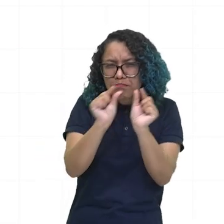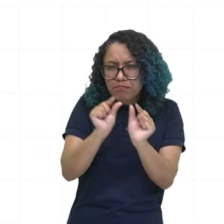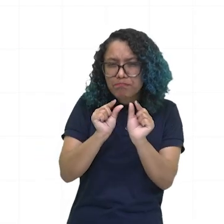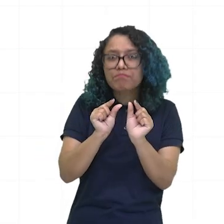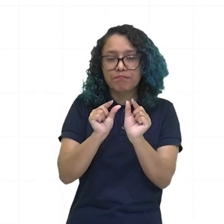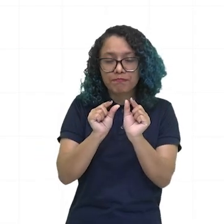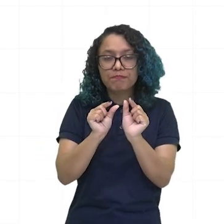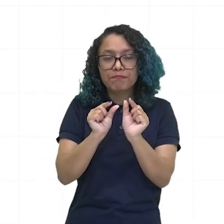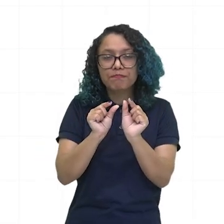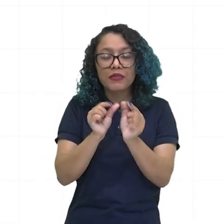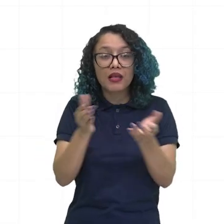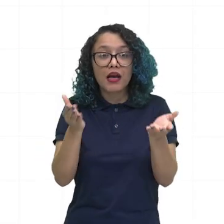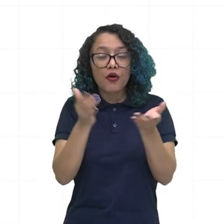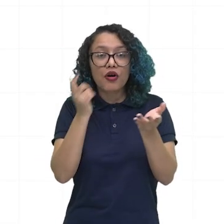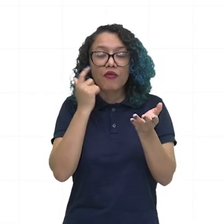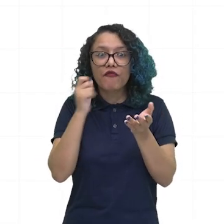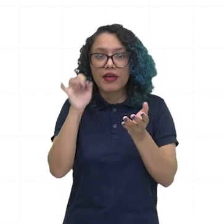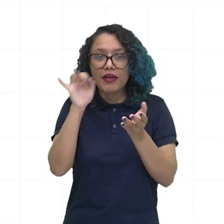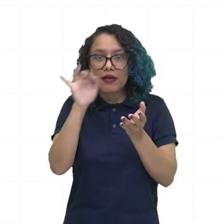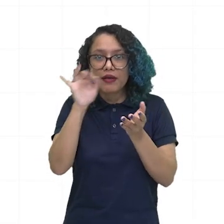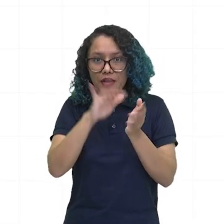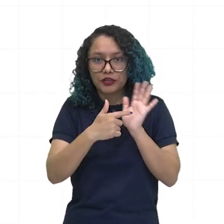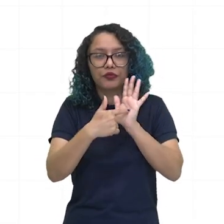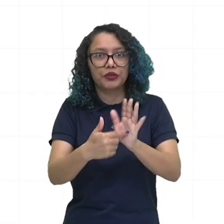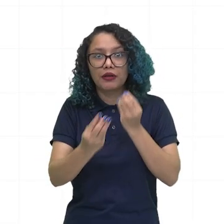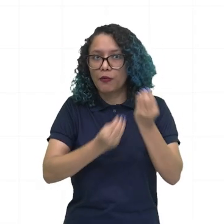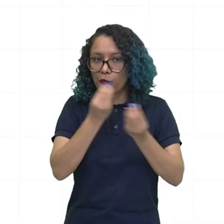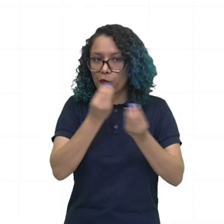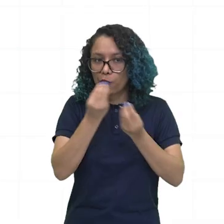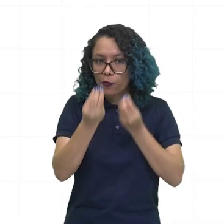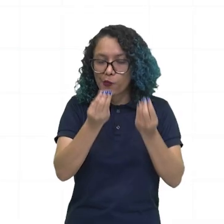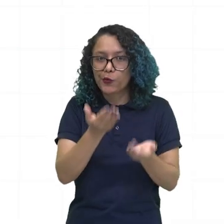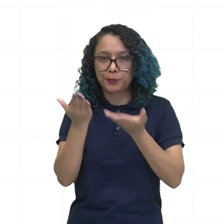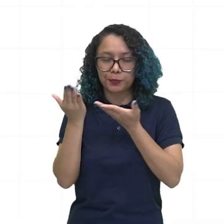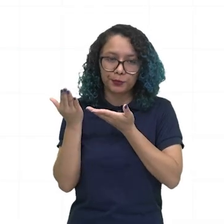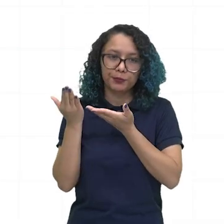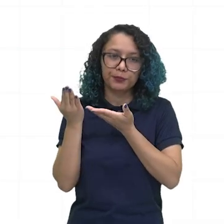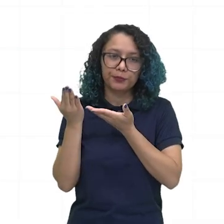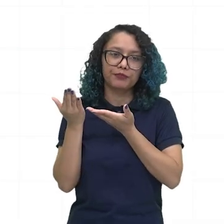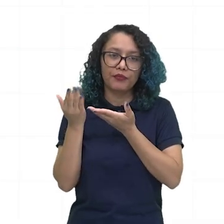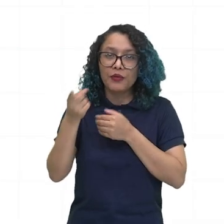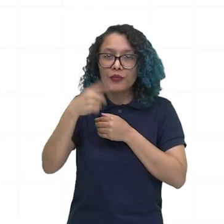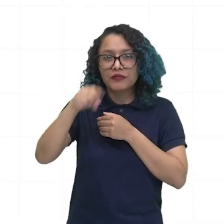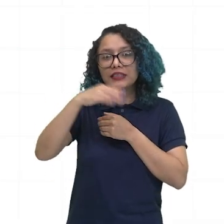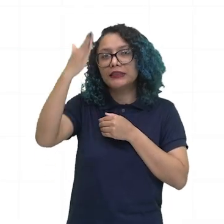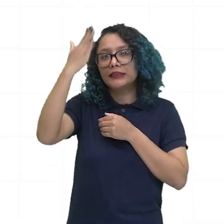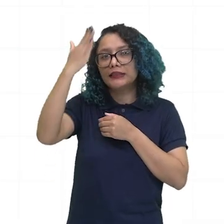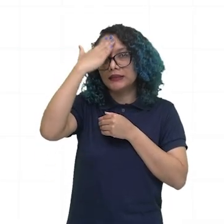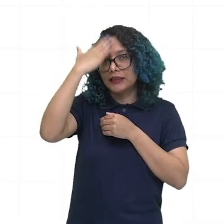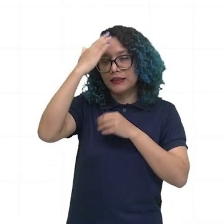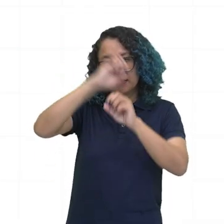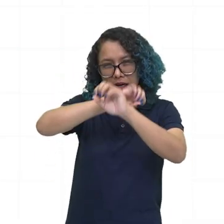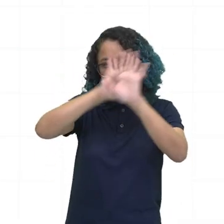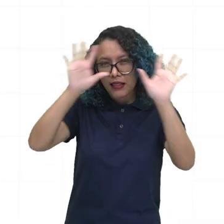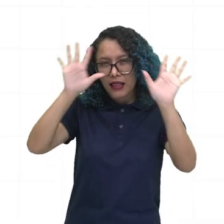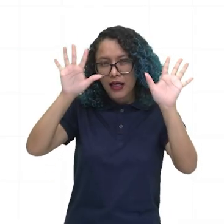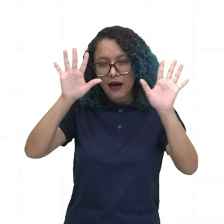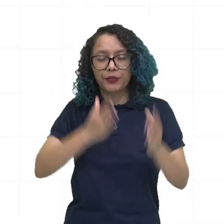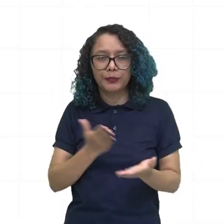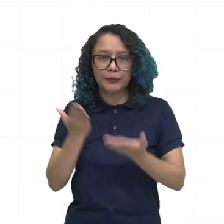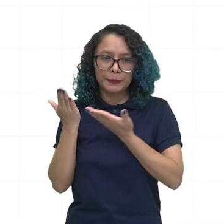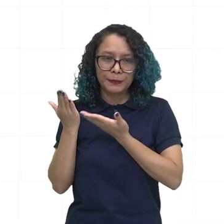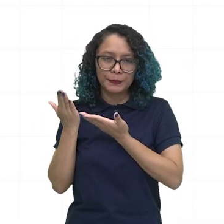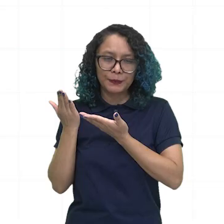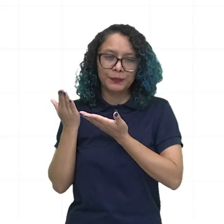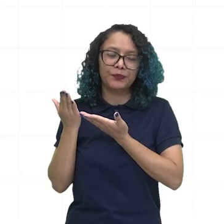vamos observar aqui na nossa imagem para você, né, consolidar esse conhecimento. Vejam